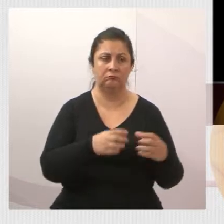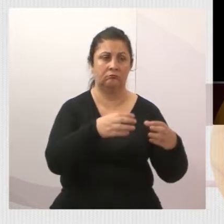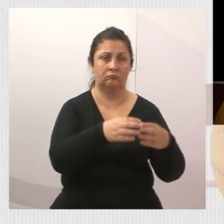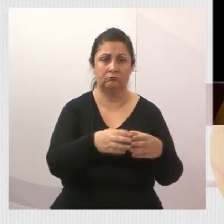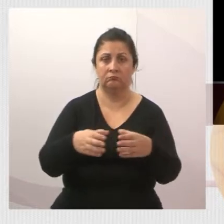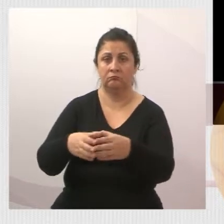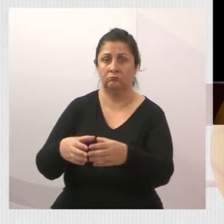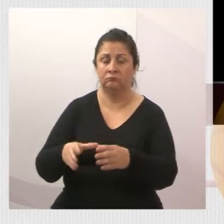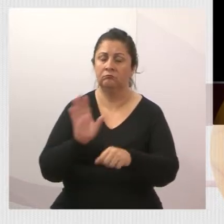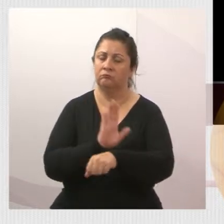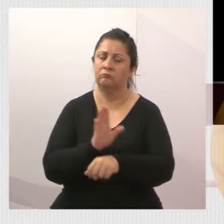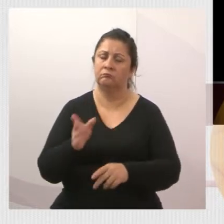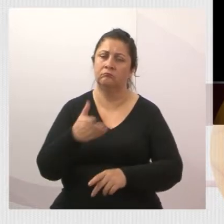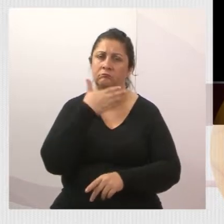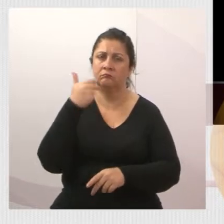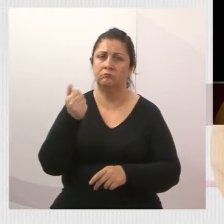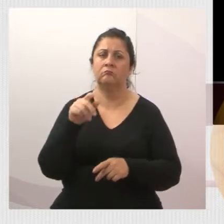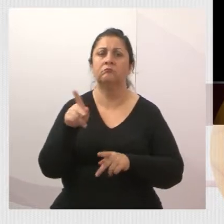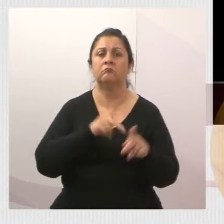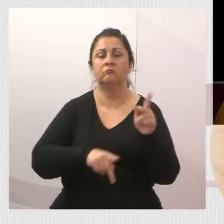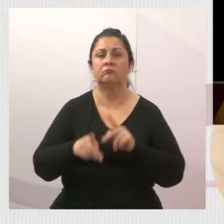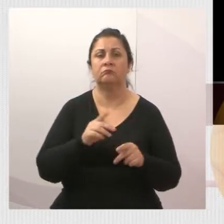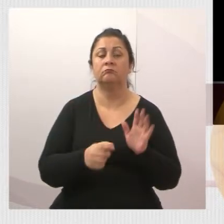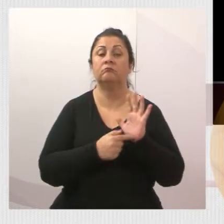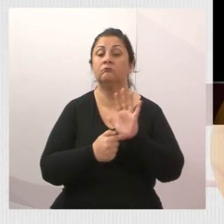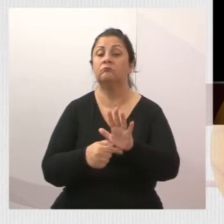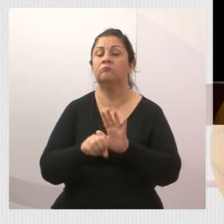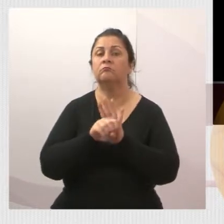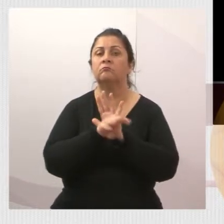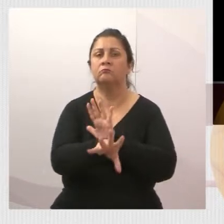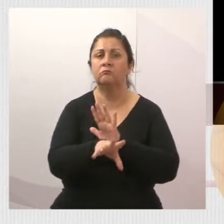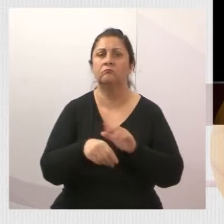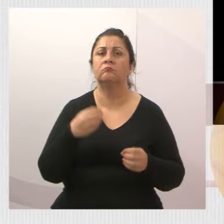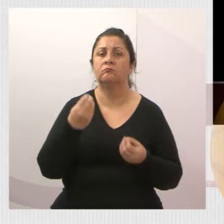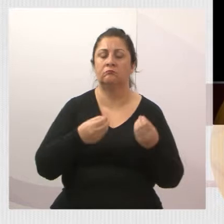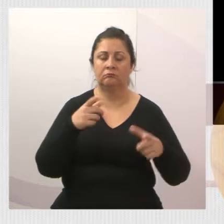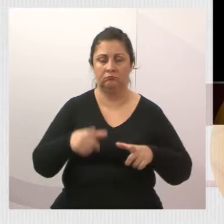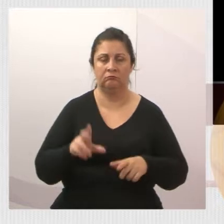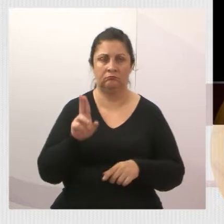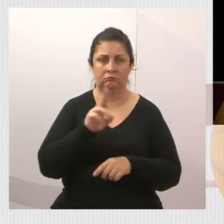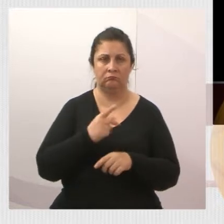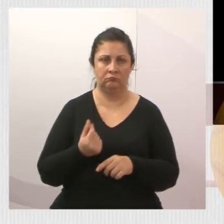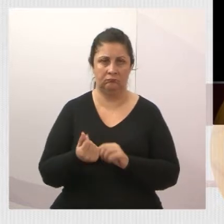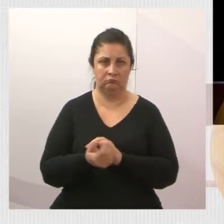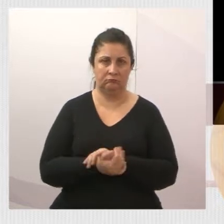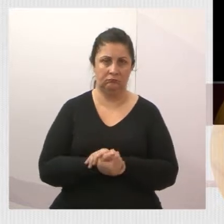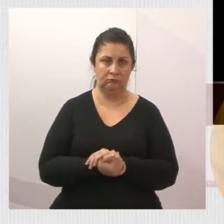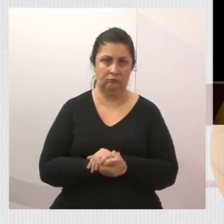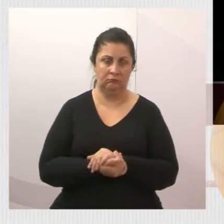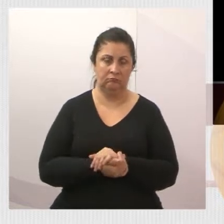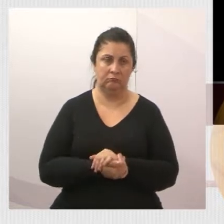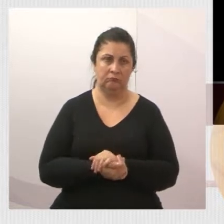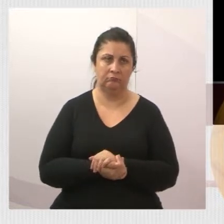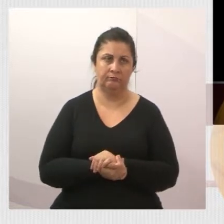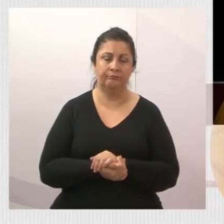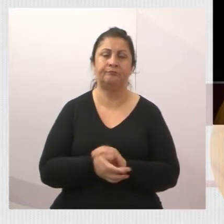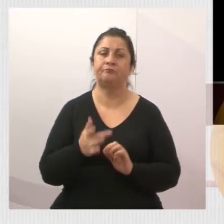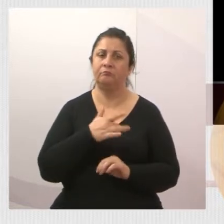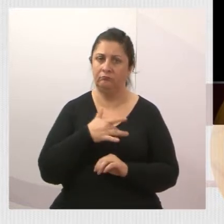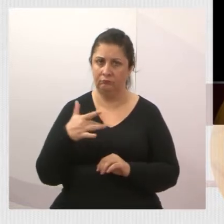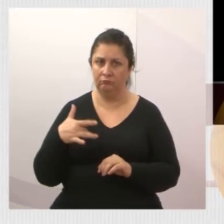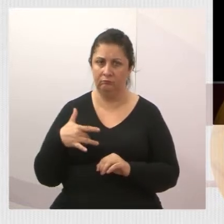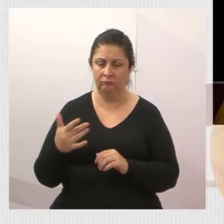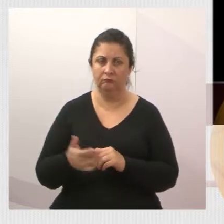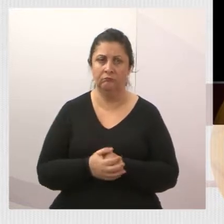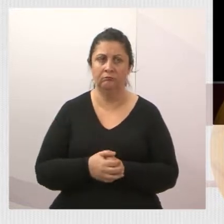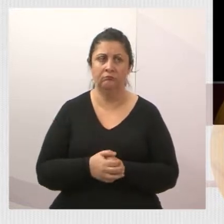atender melhor a população, destinando e indicando algumas verbas para o Poder Executivo. Falando em saúde ainda,